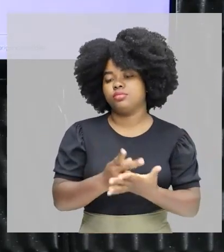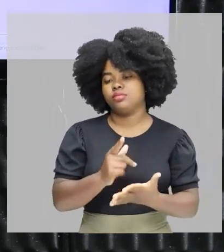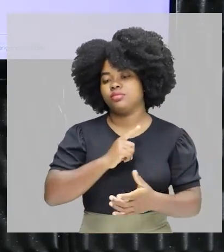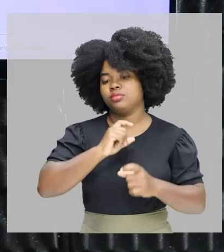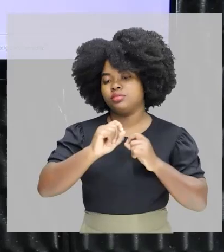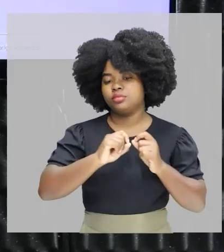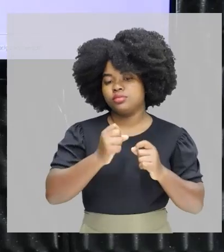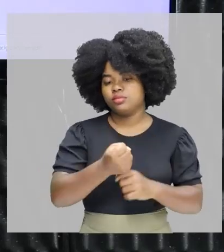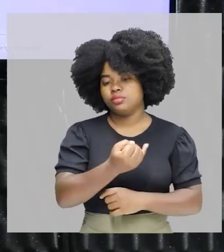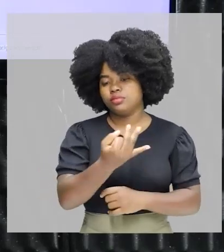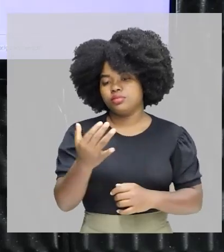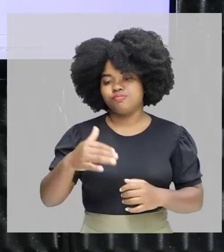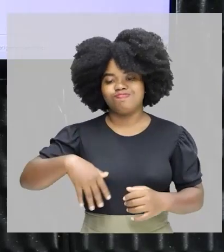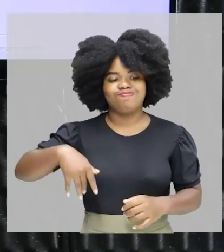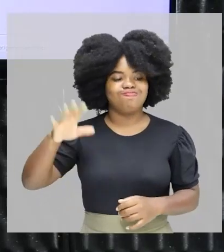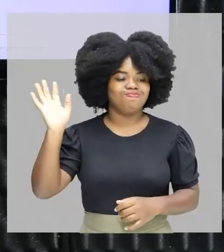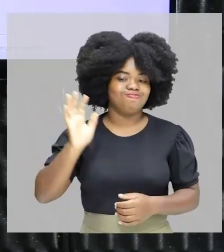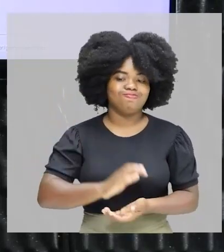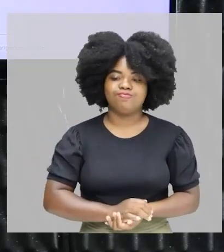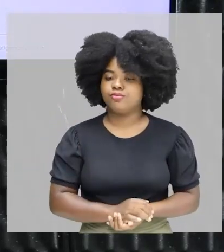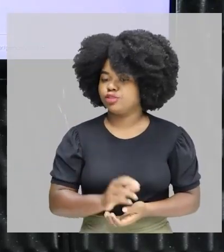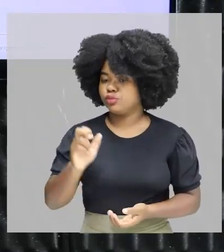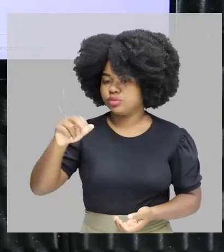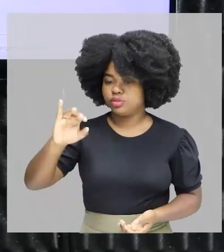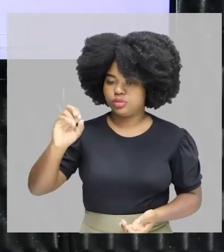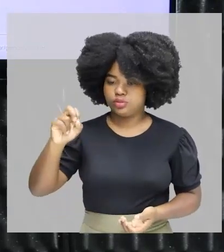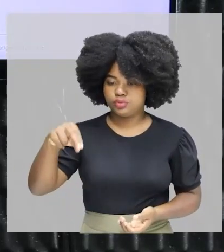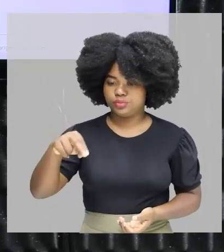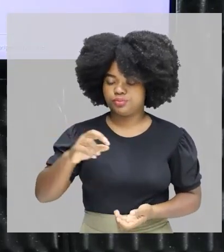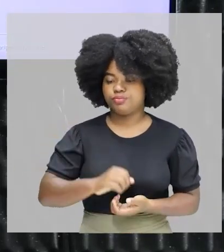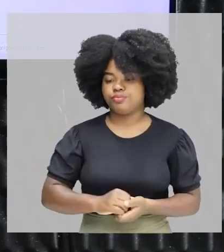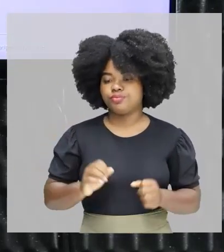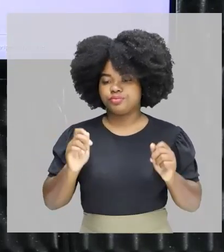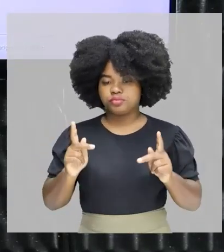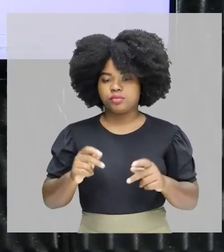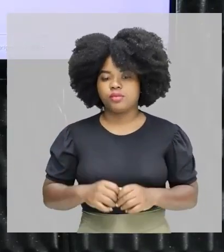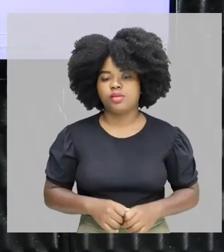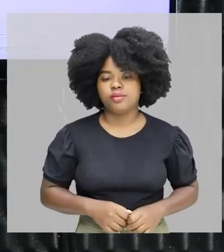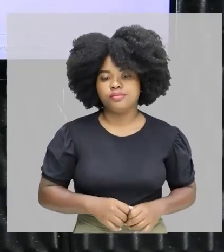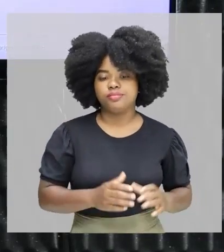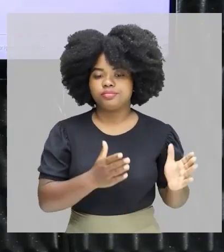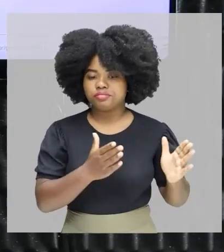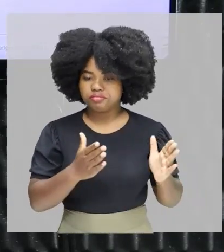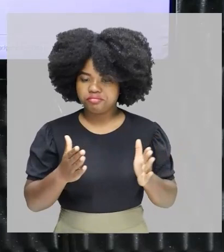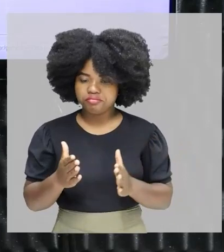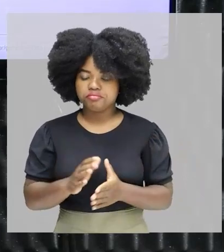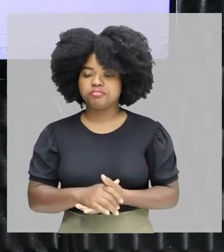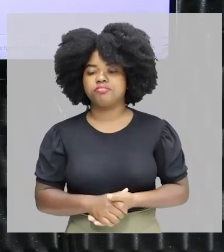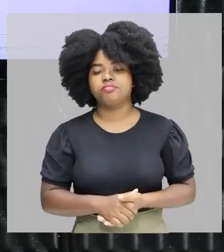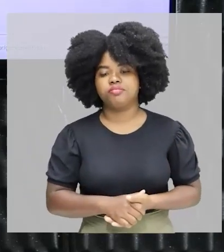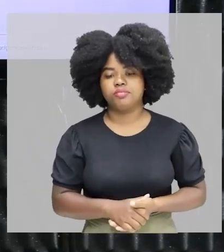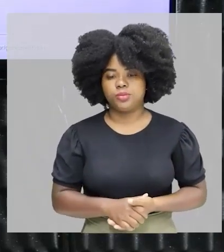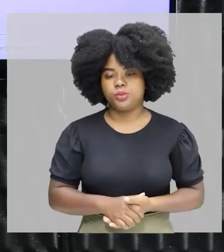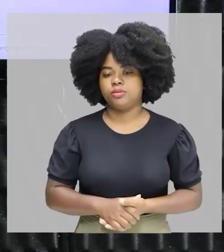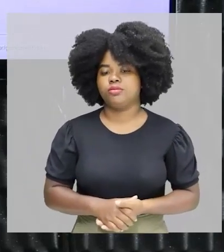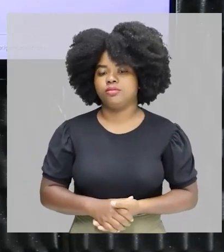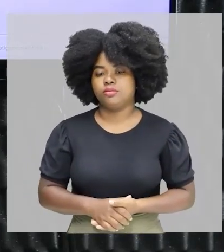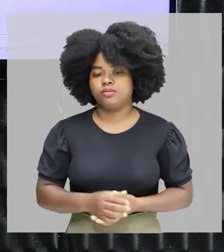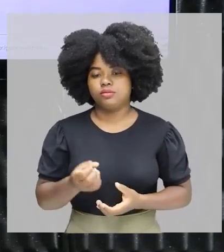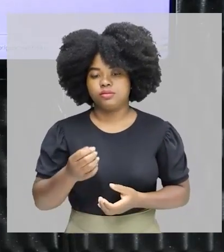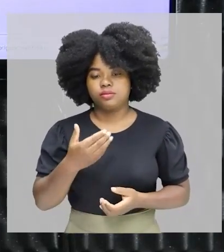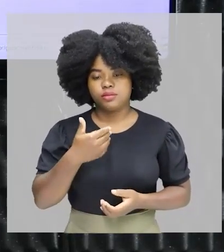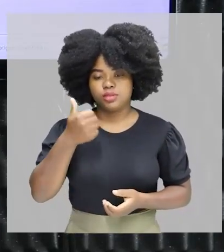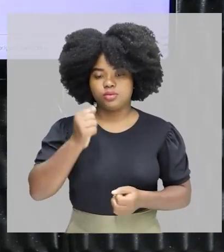uma quantidade maior do ânion, certo? E aí vou ter um processo de lavagem mais